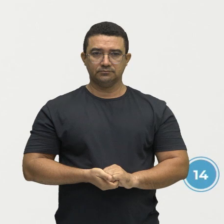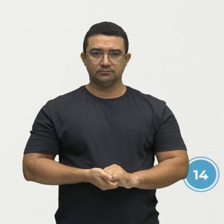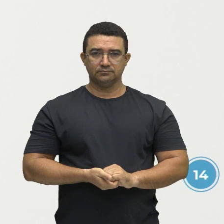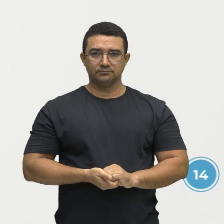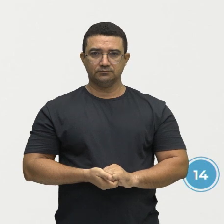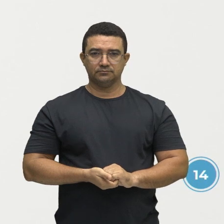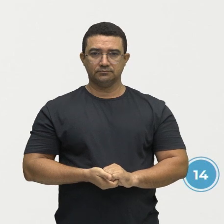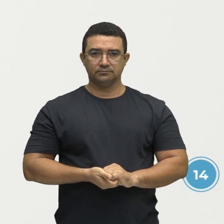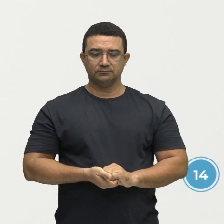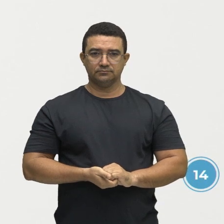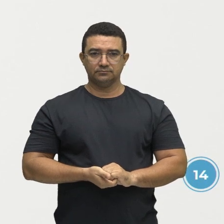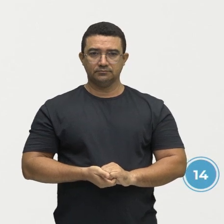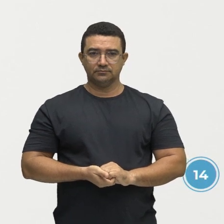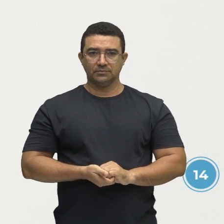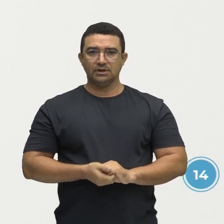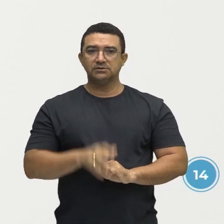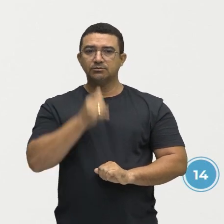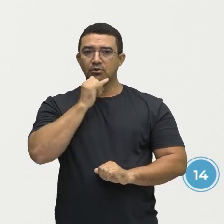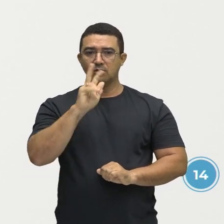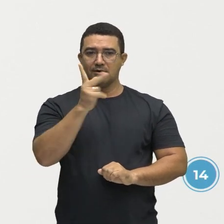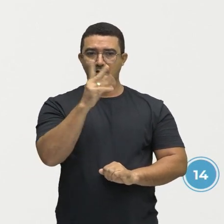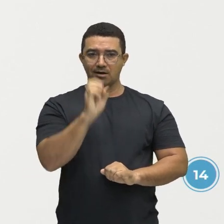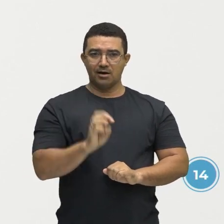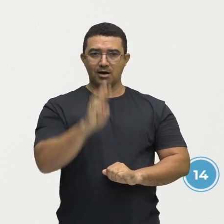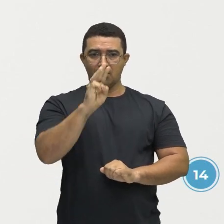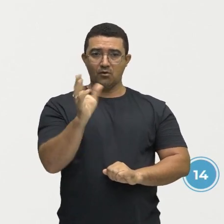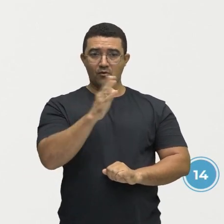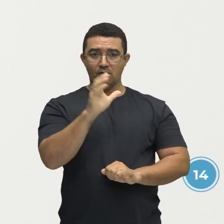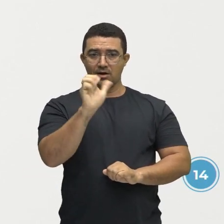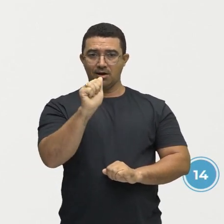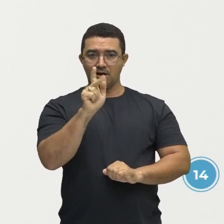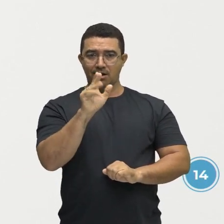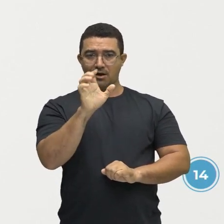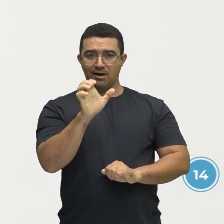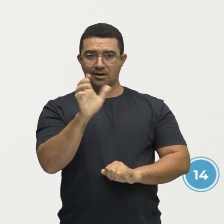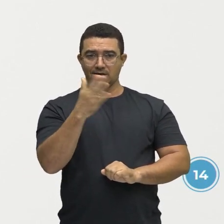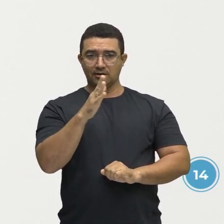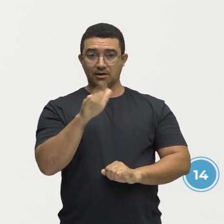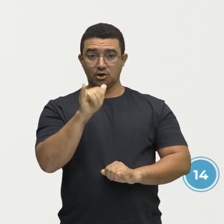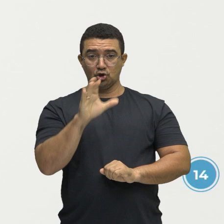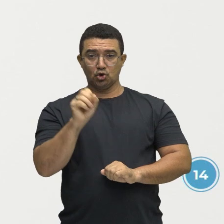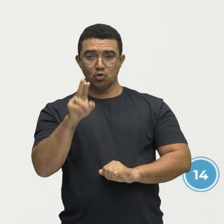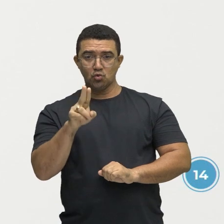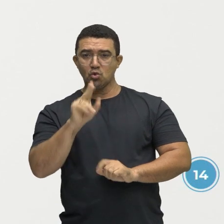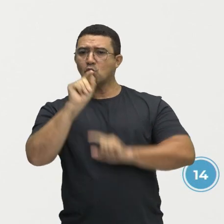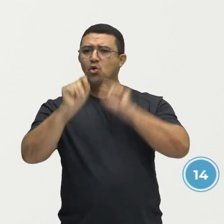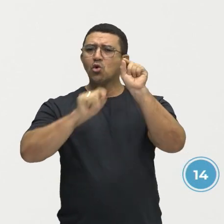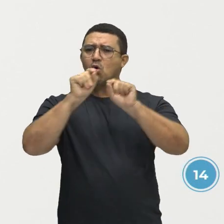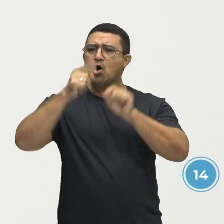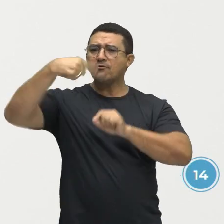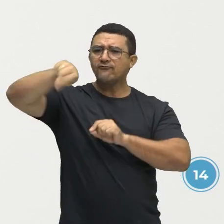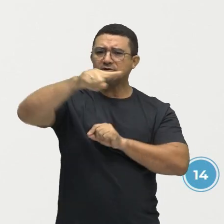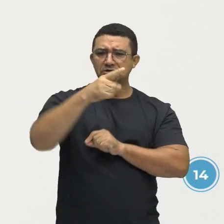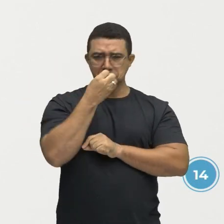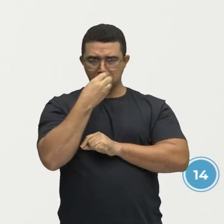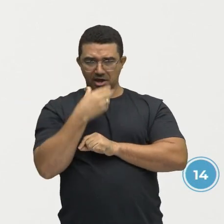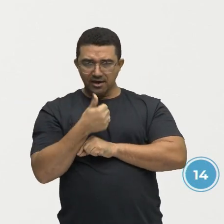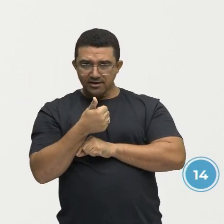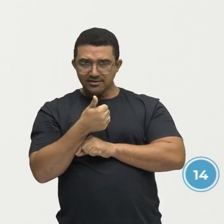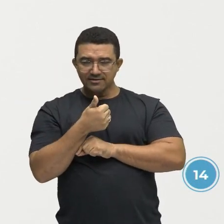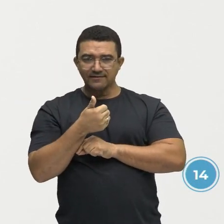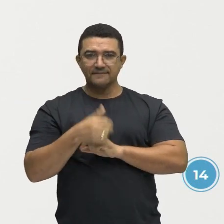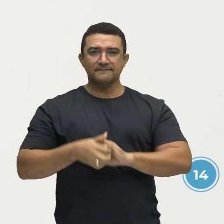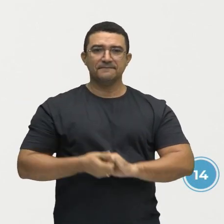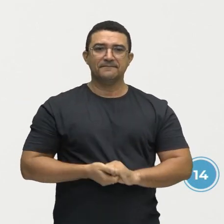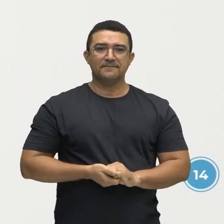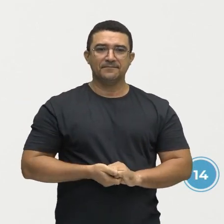how are you? How. How are you? Como vocês estão? O que tem acontecido na vida de